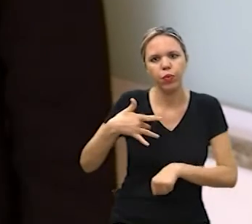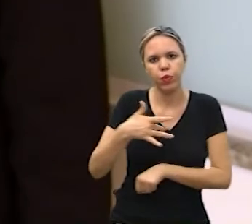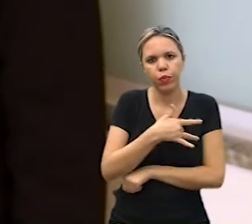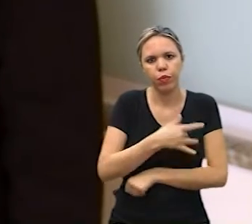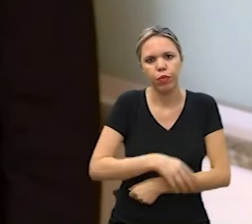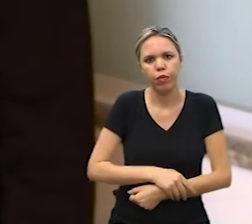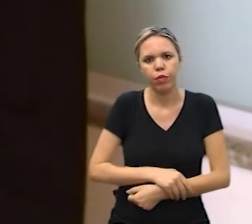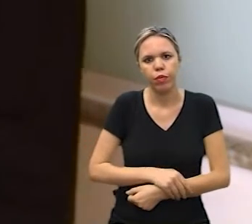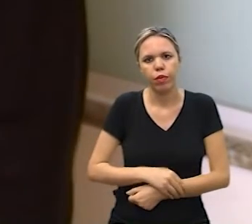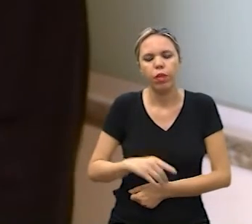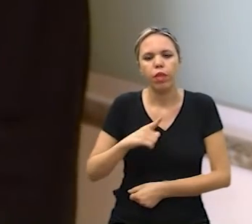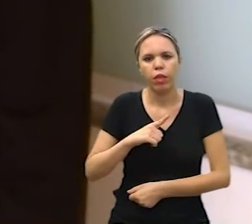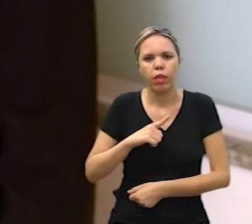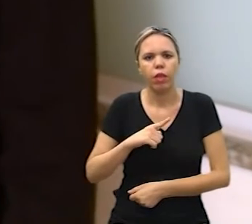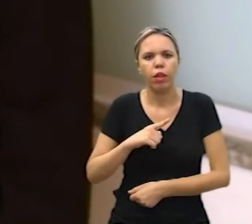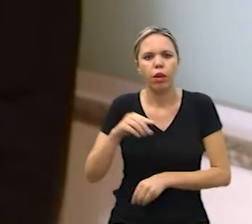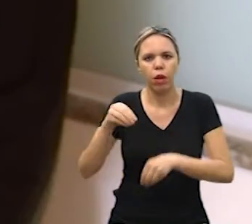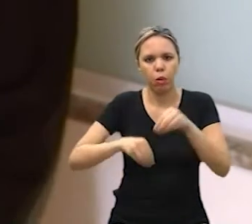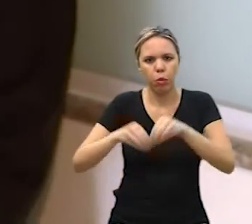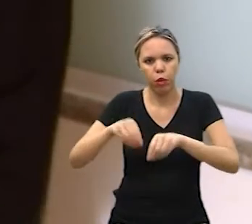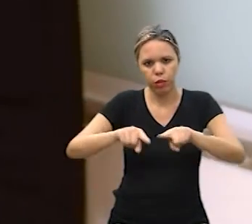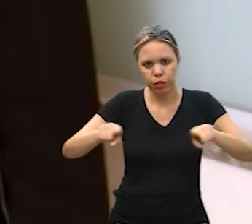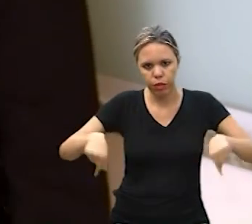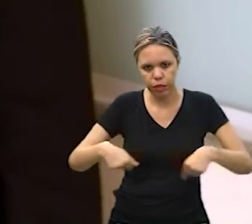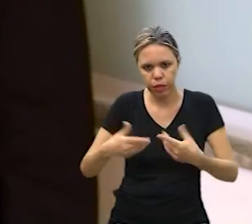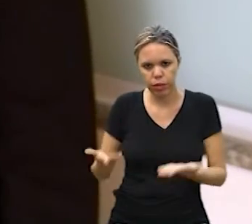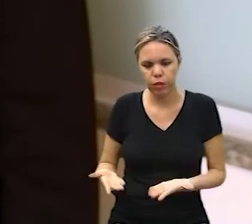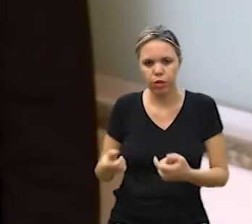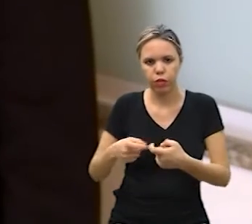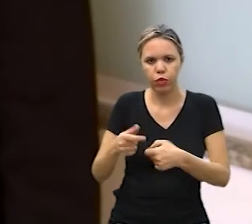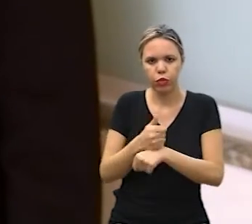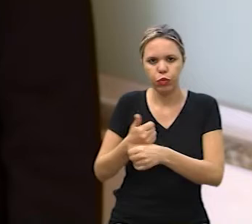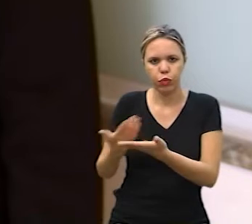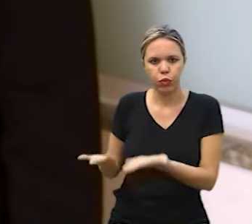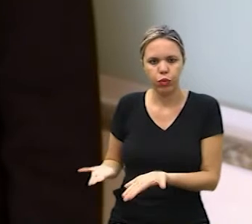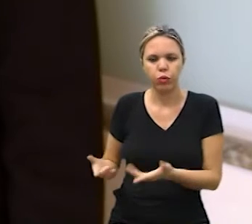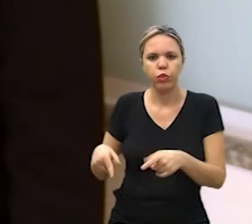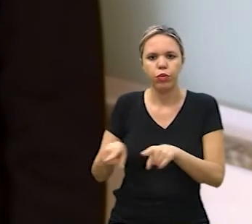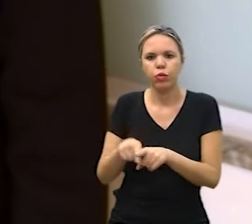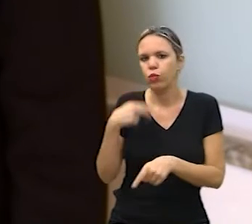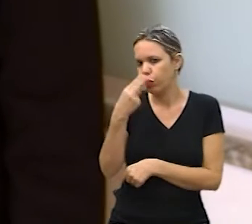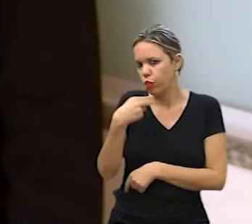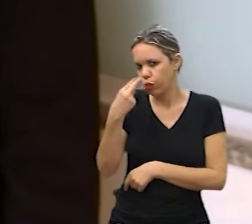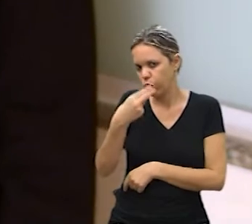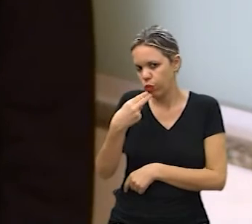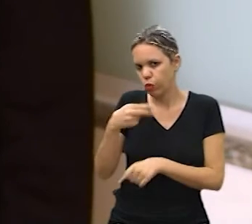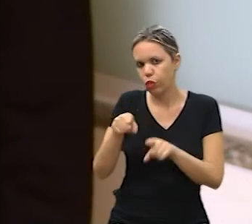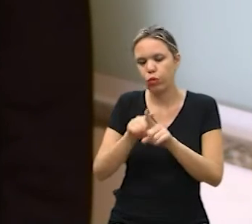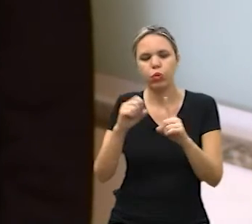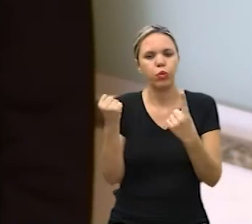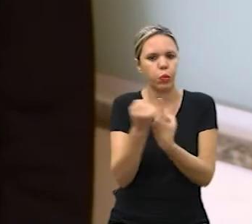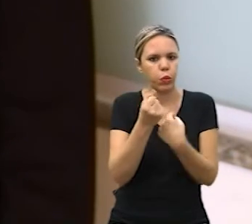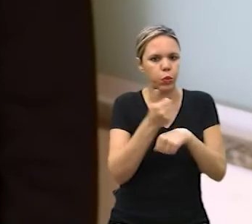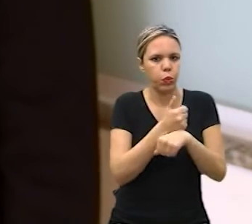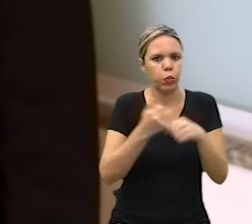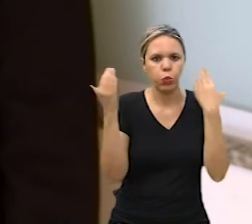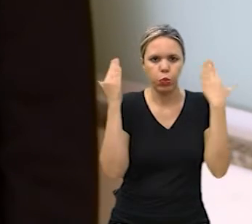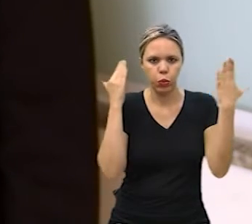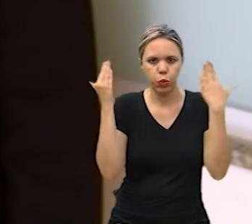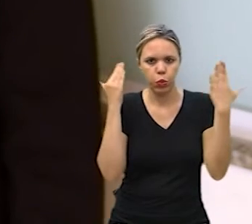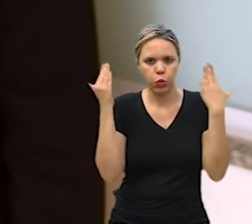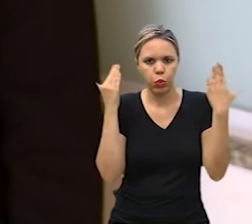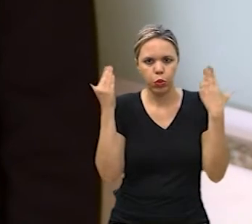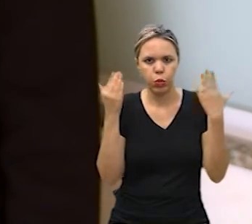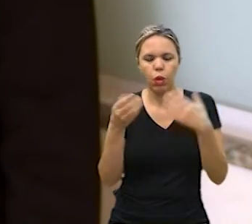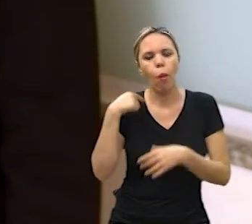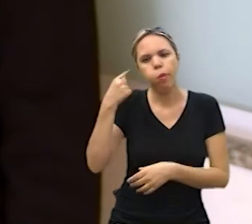da saúde. Então, a gente está montando aqui a sala do médico, porque além do nutricionista, assistente social,